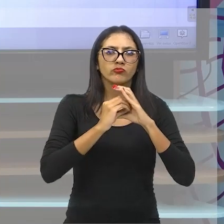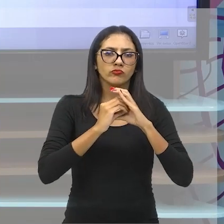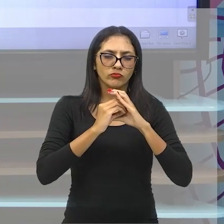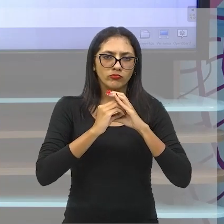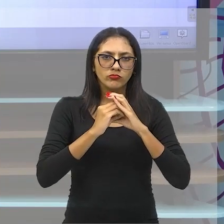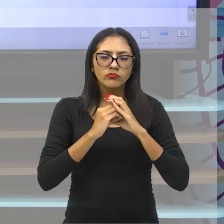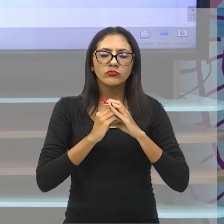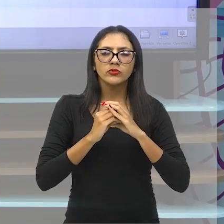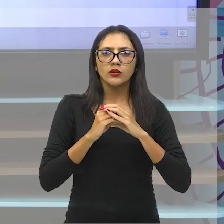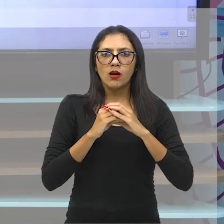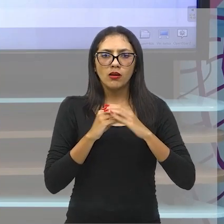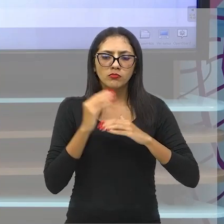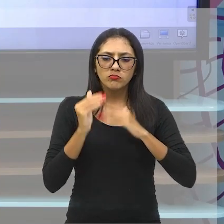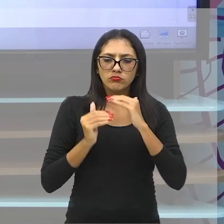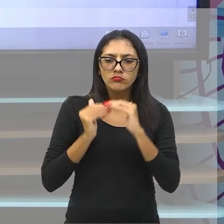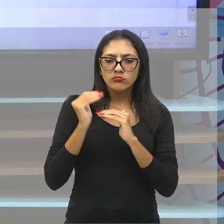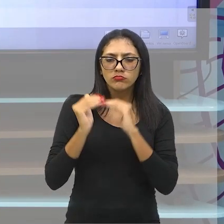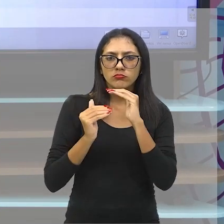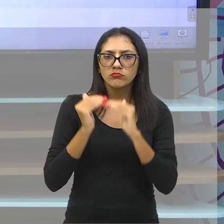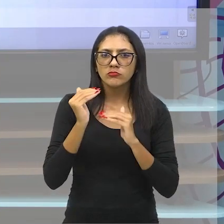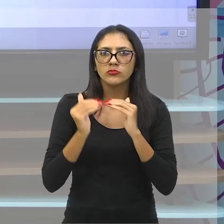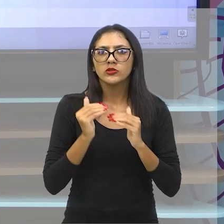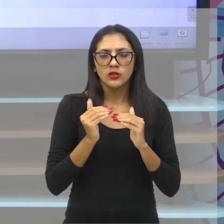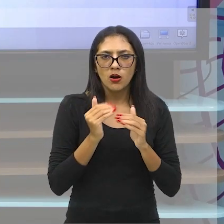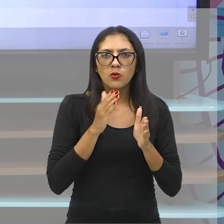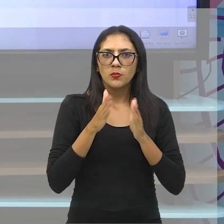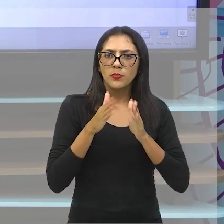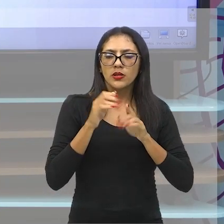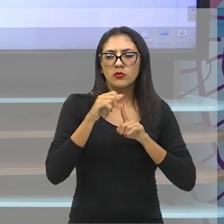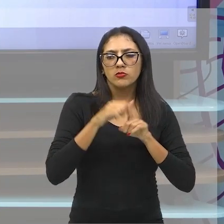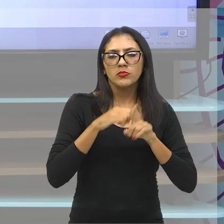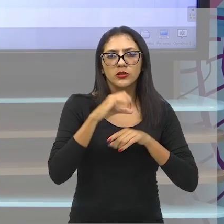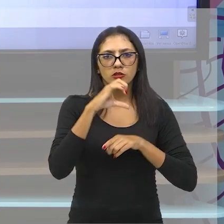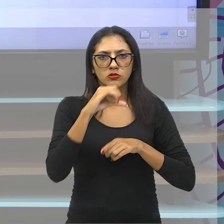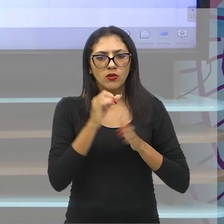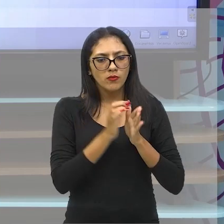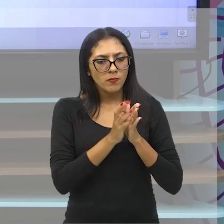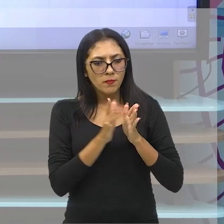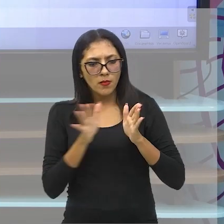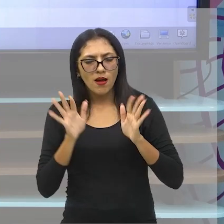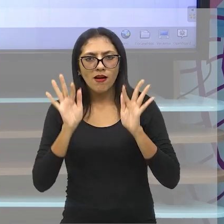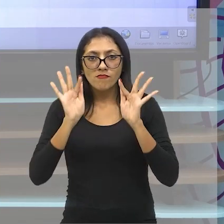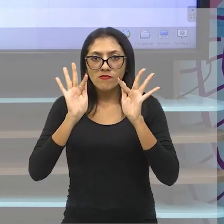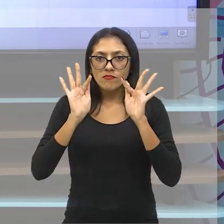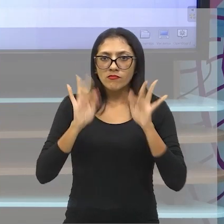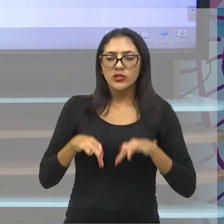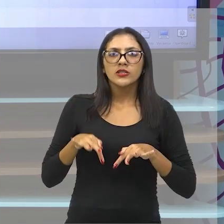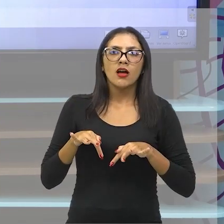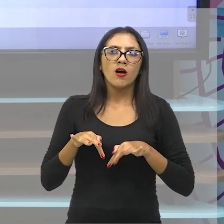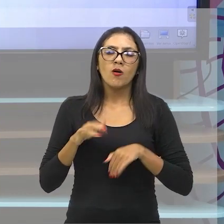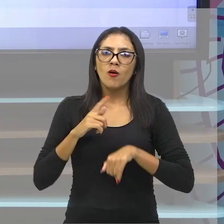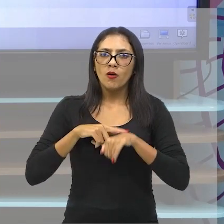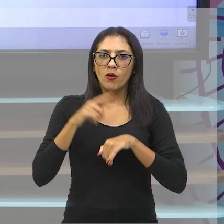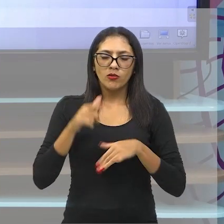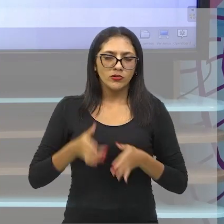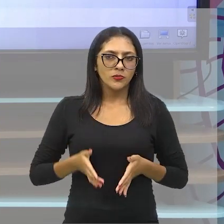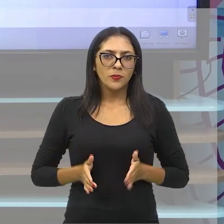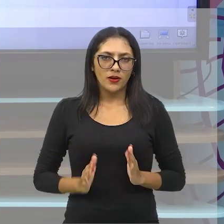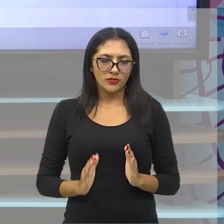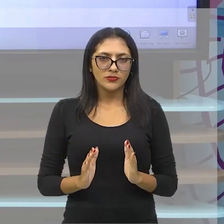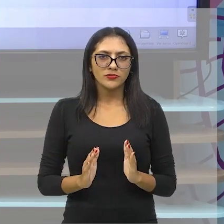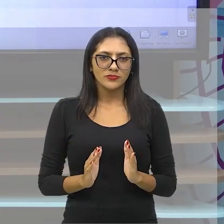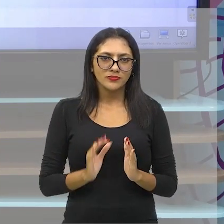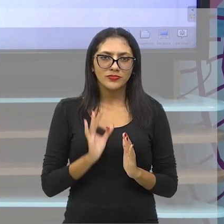o embrião, depois o feto, até ali chegar nesse período final da gestação, que é o parto, como a gente pôde